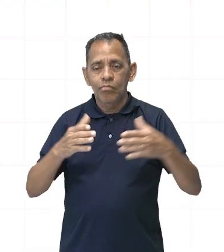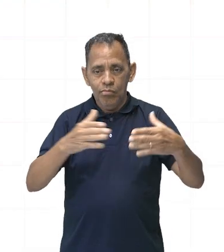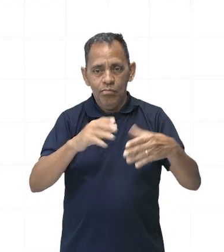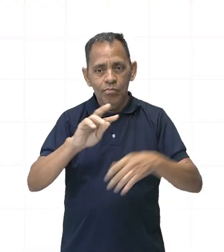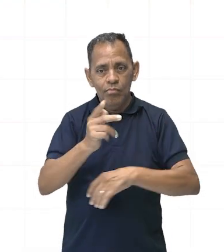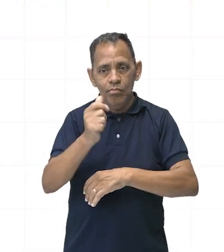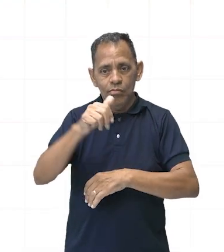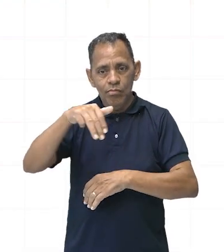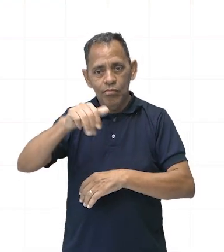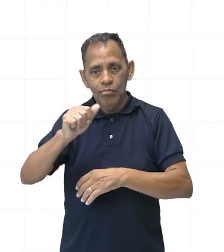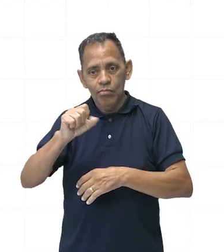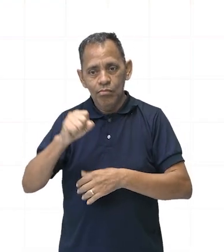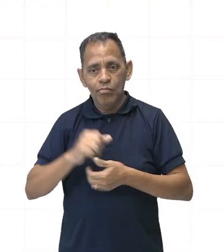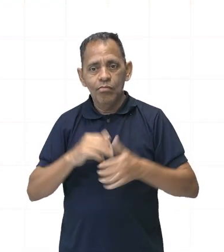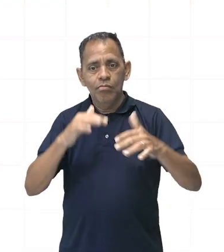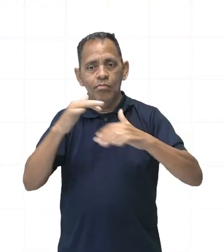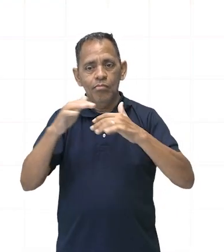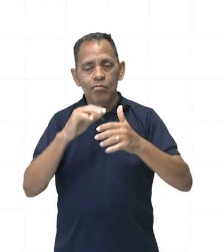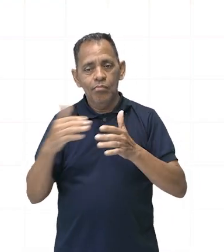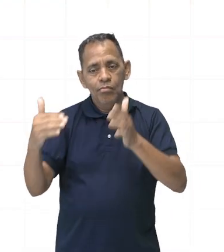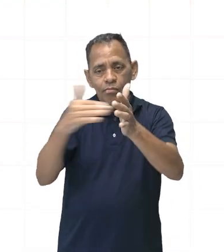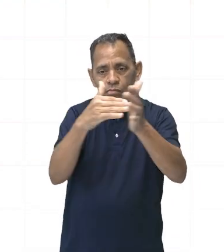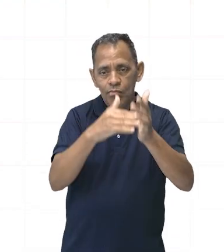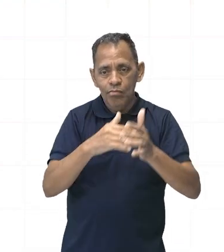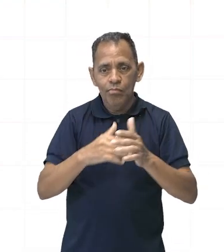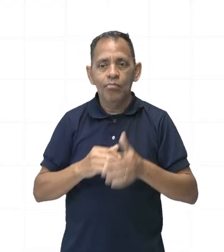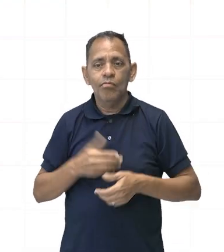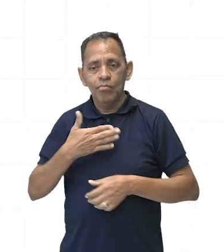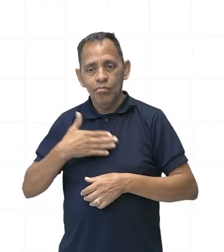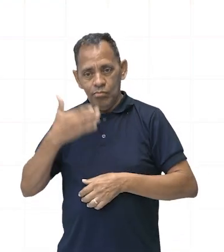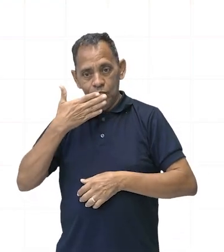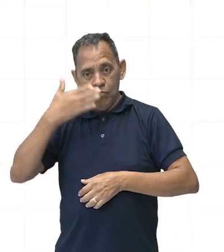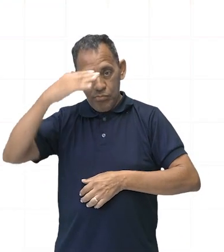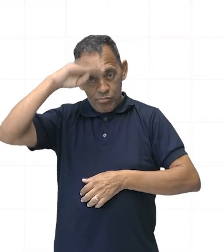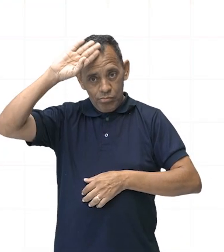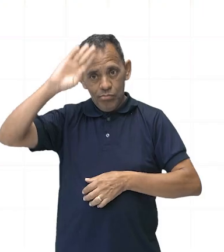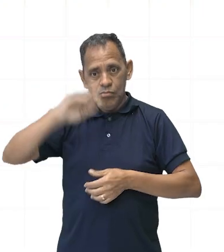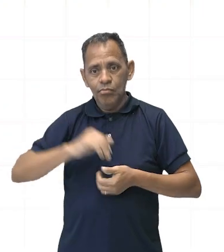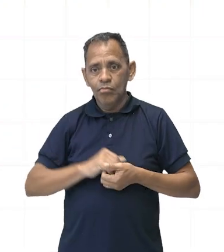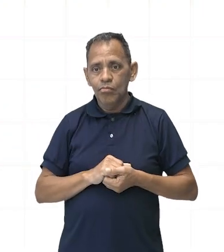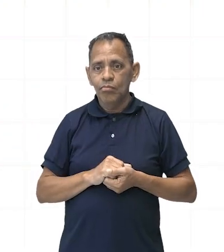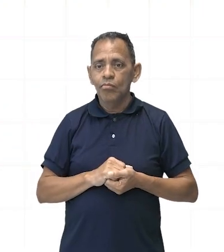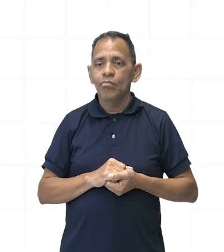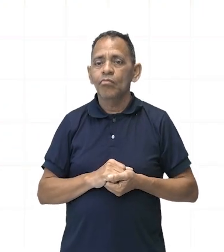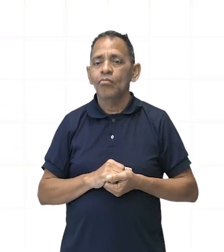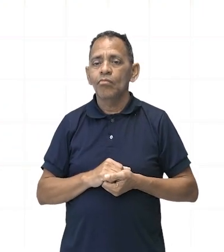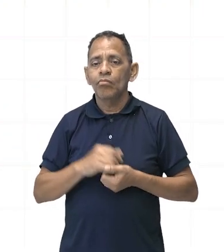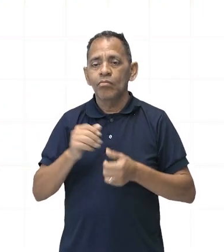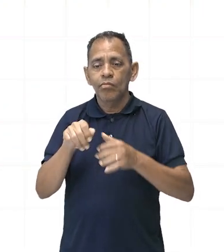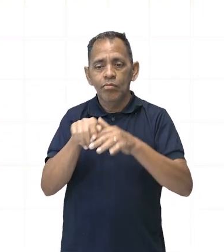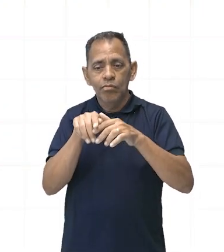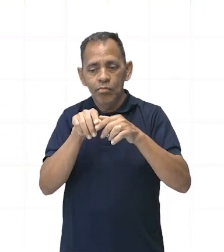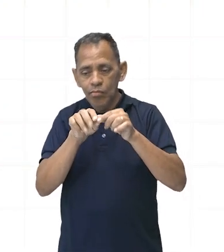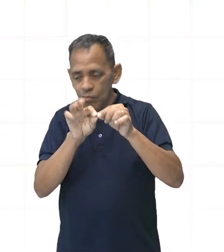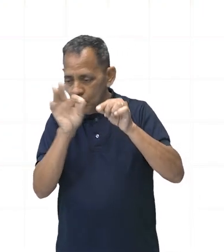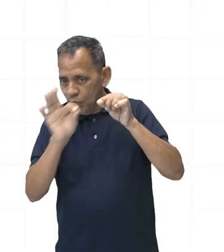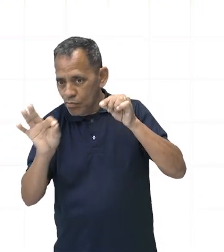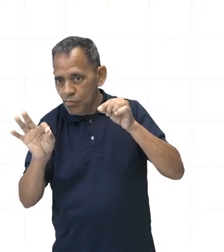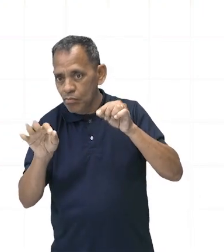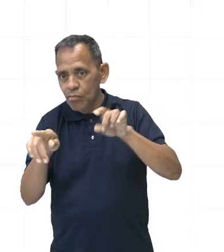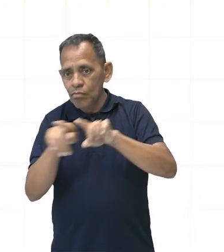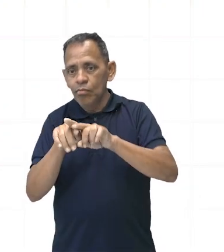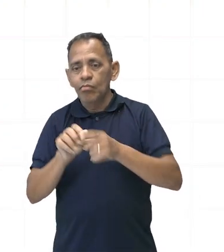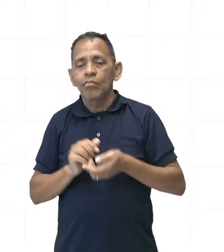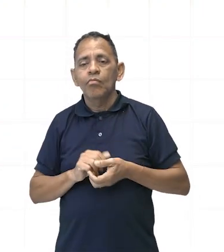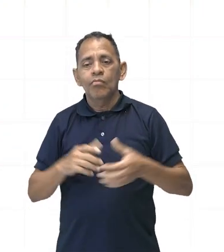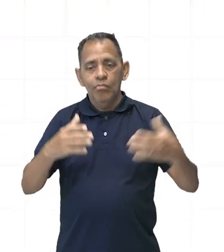Hamas, Movimento de Resistência Islâmica. Agora, o Hamas, gente, é uma ramificação da